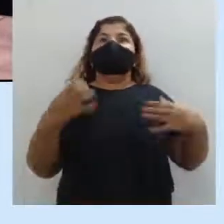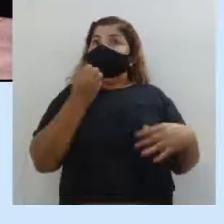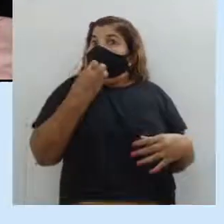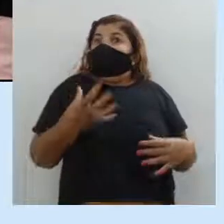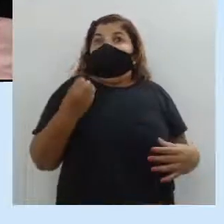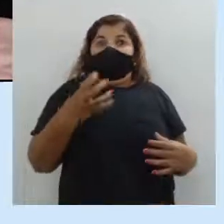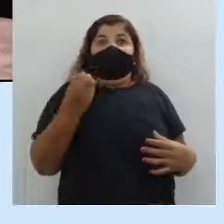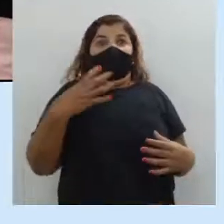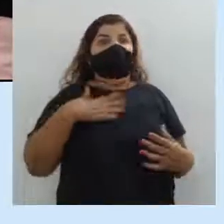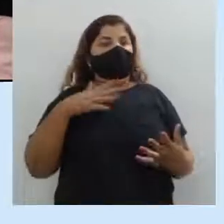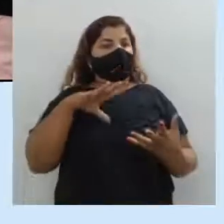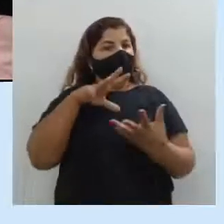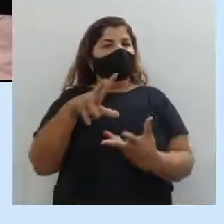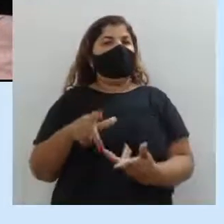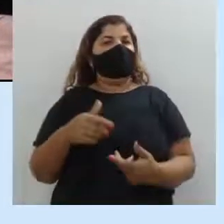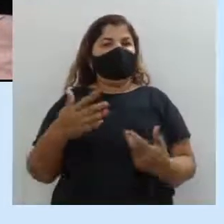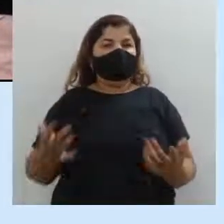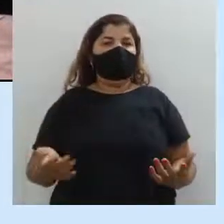bom.